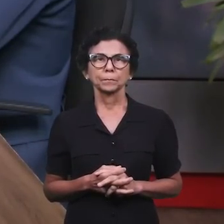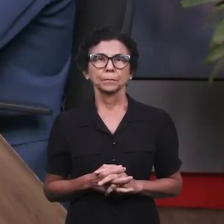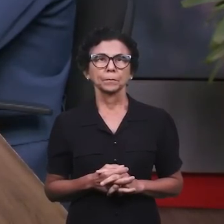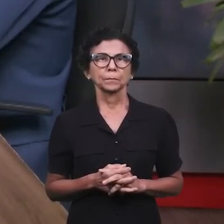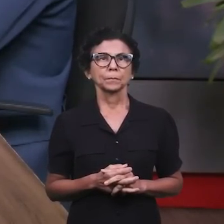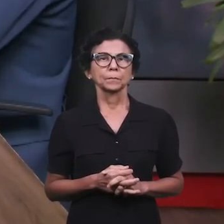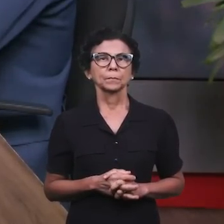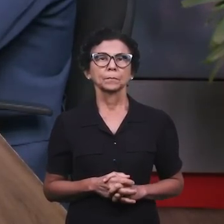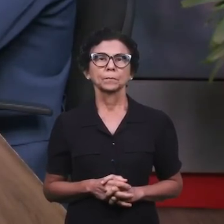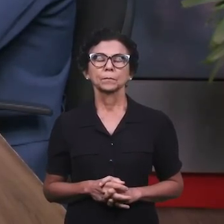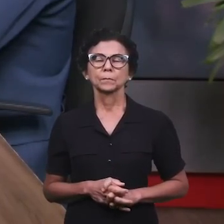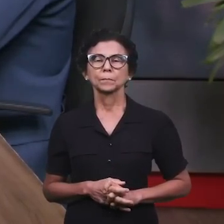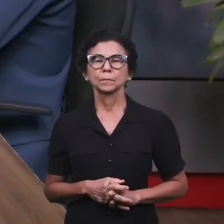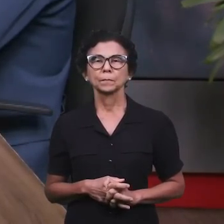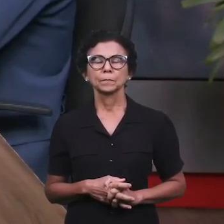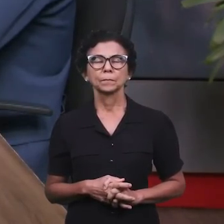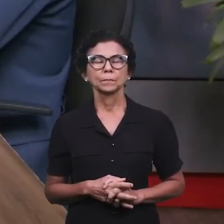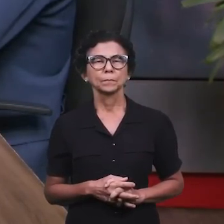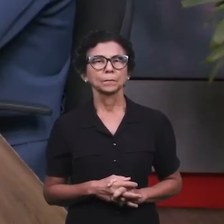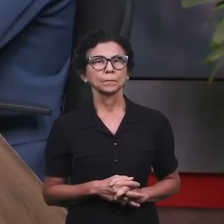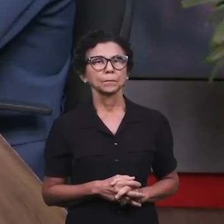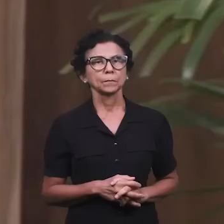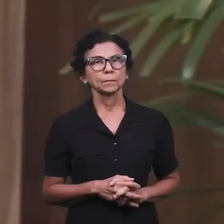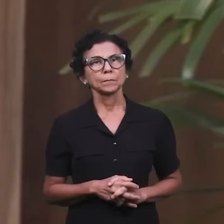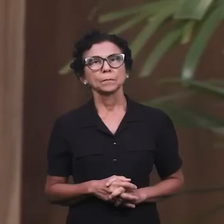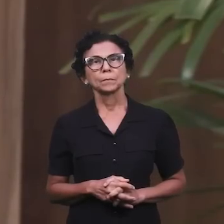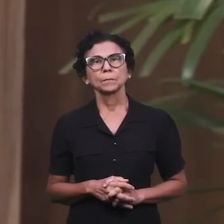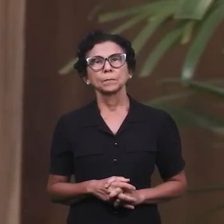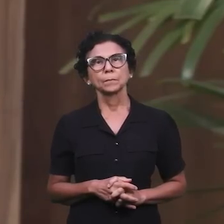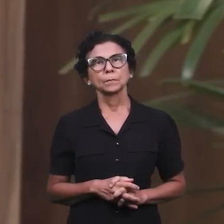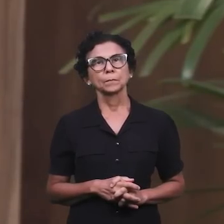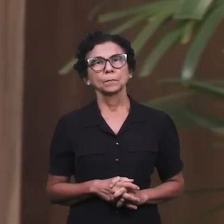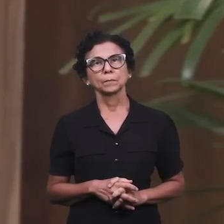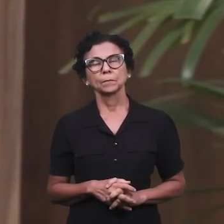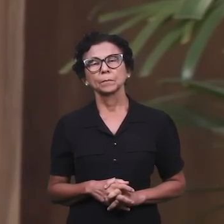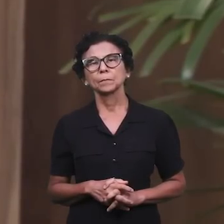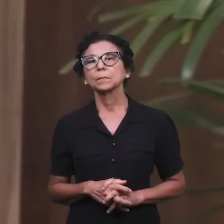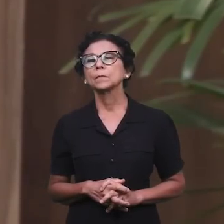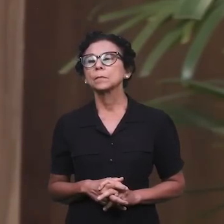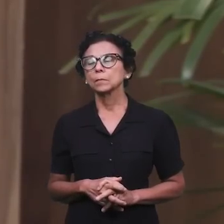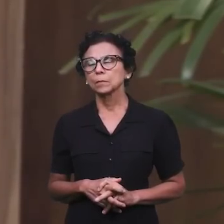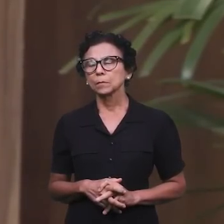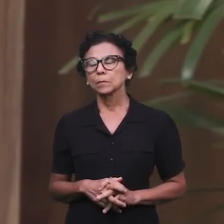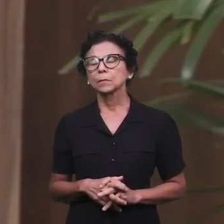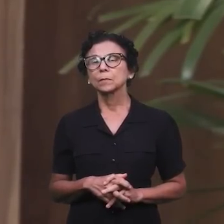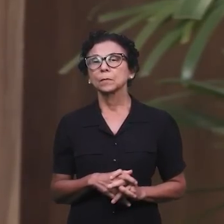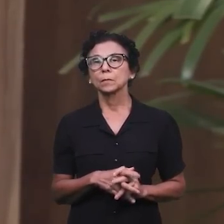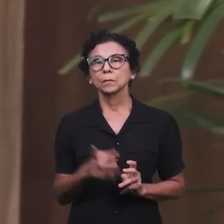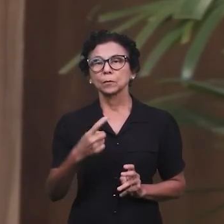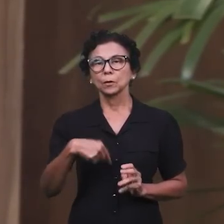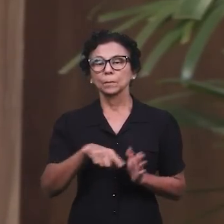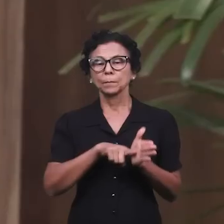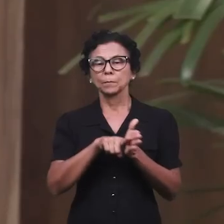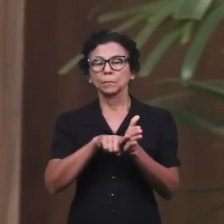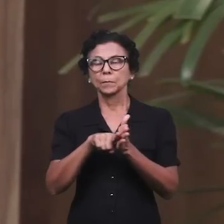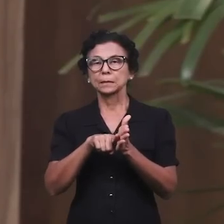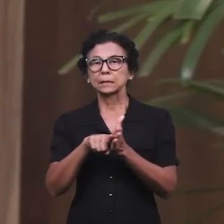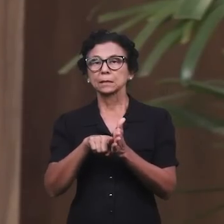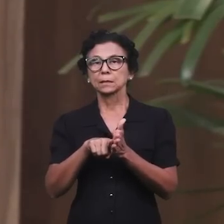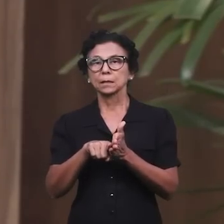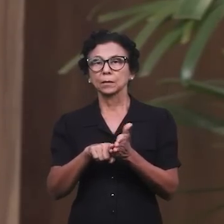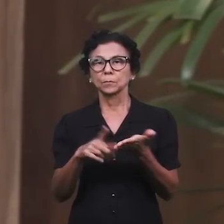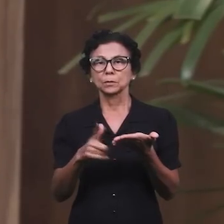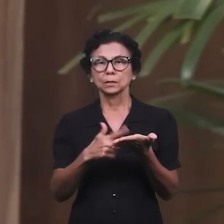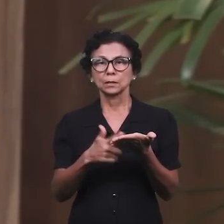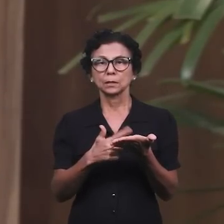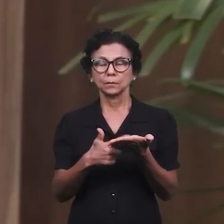aspecto de resultado de pesquisas, de literaturas que estão disponíveis a qualquer